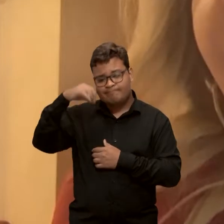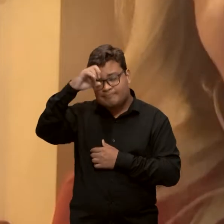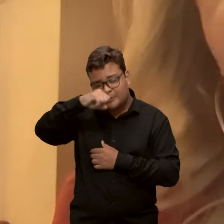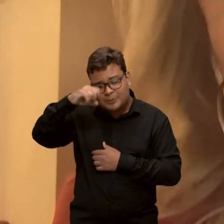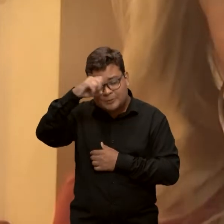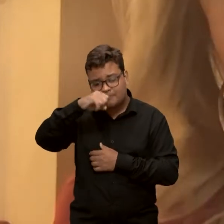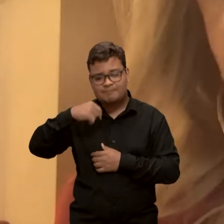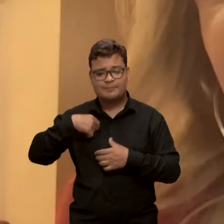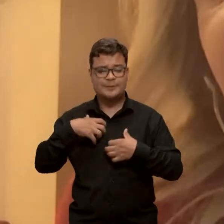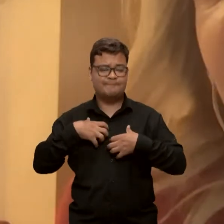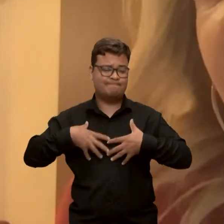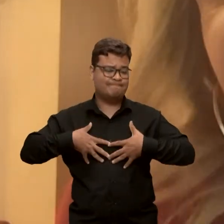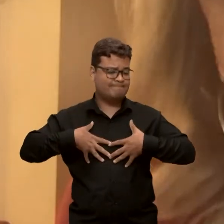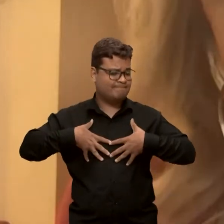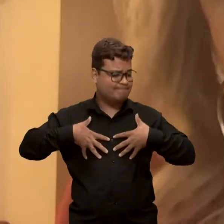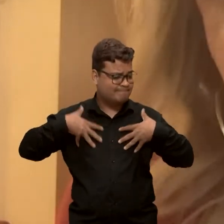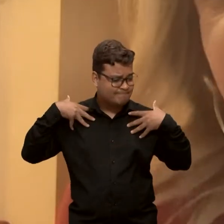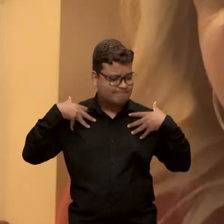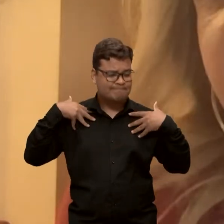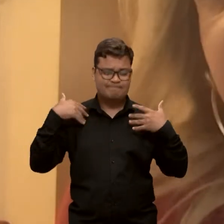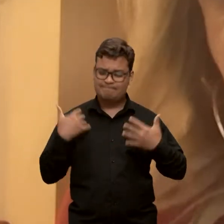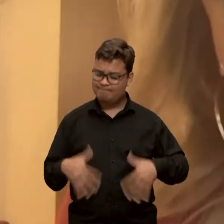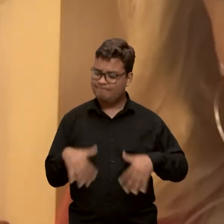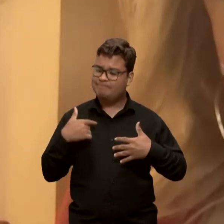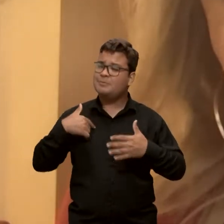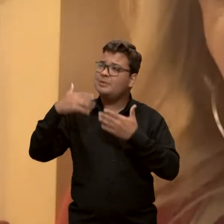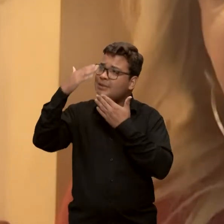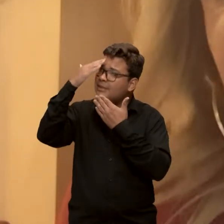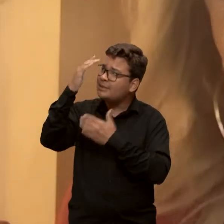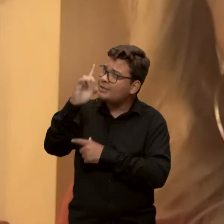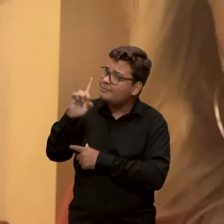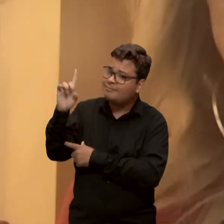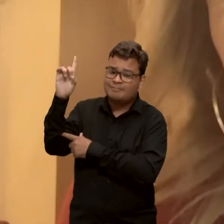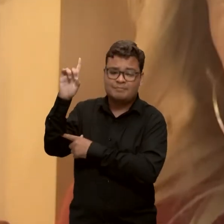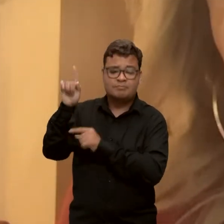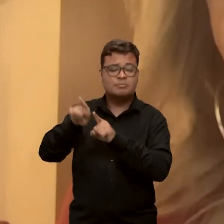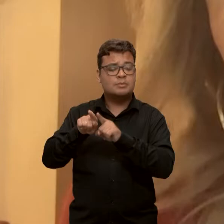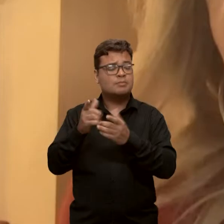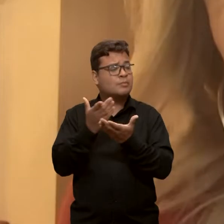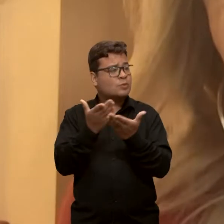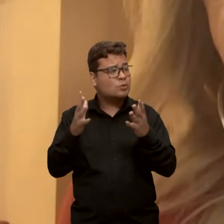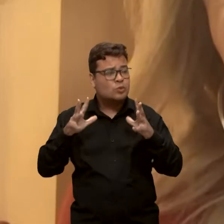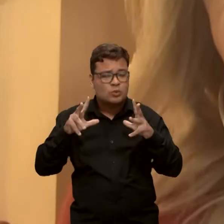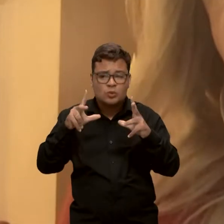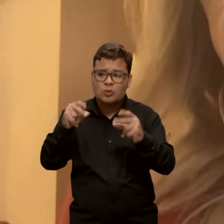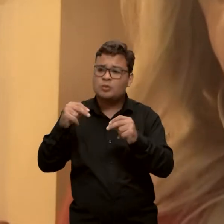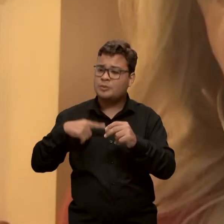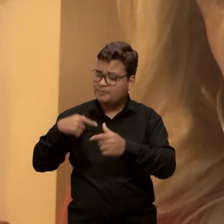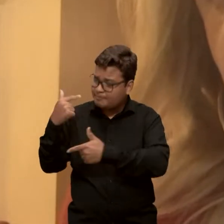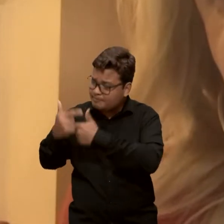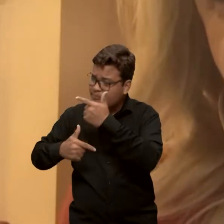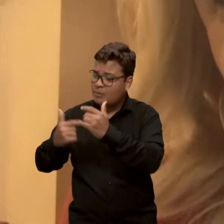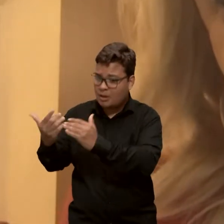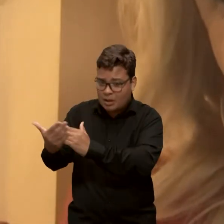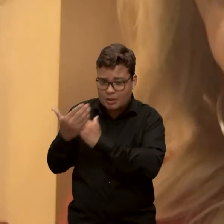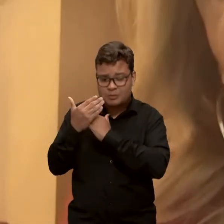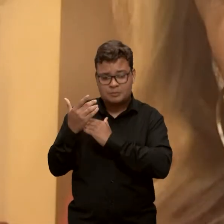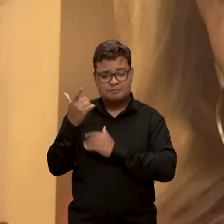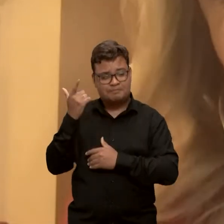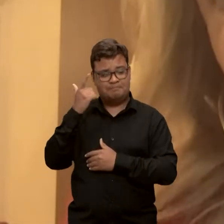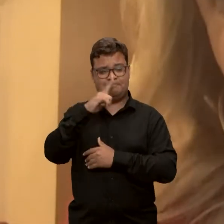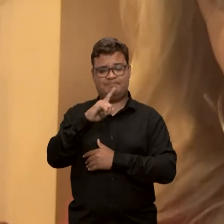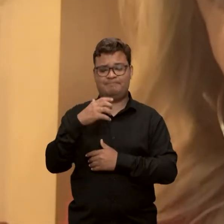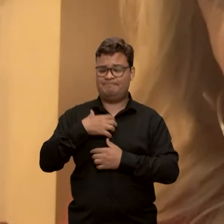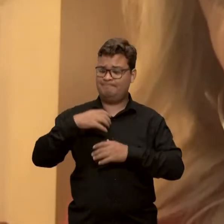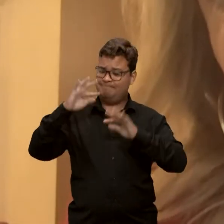para mim, foi uma honra, assim, eu só tenho que agradecer a Deus e a todos que empenharam, sabe, para que isso acontecesse. Sou